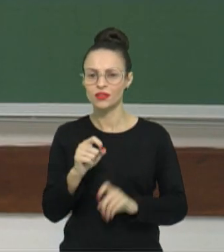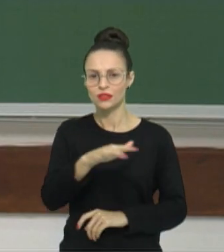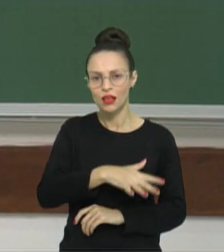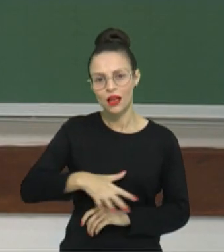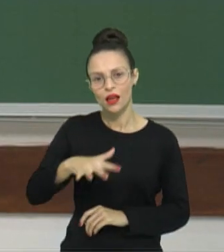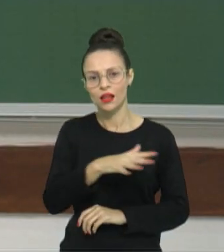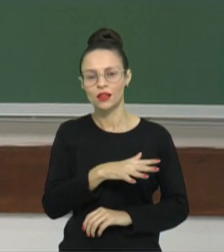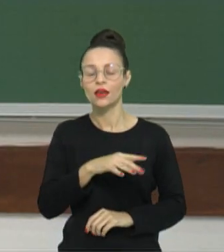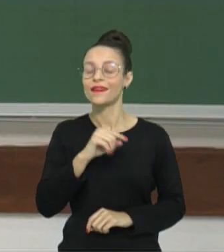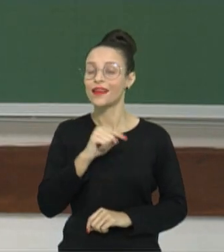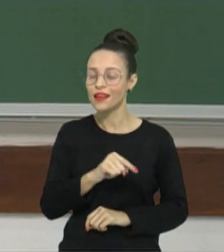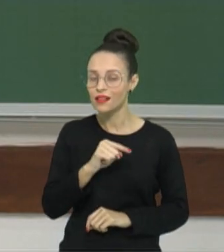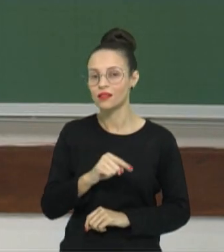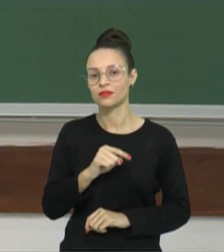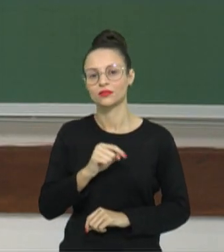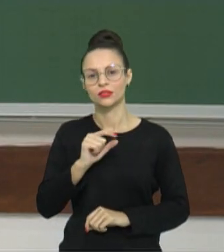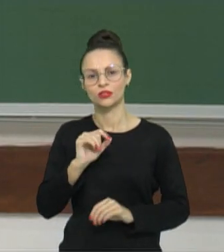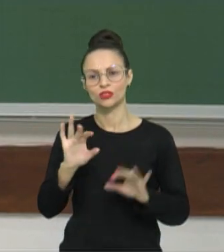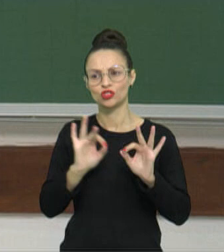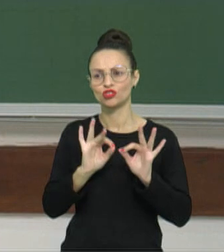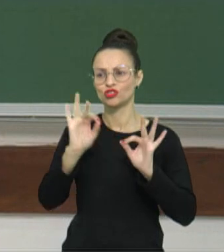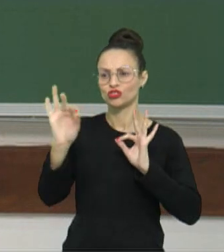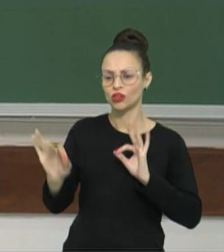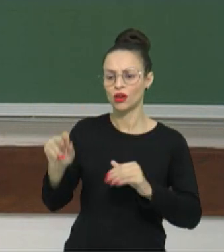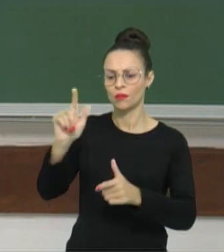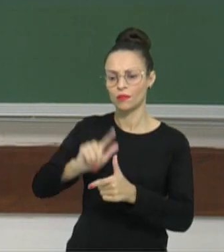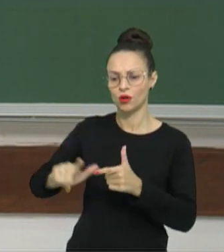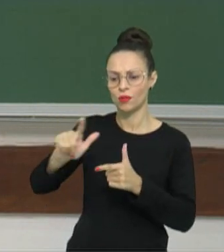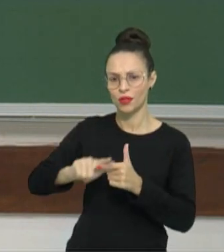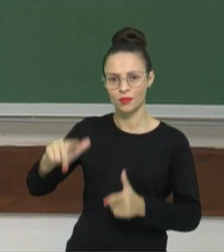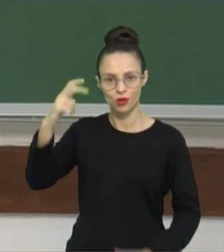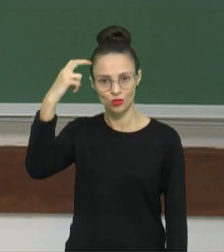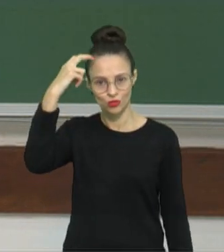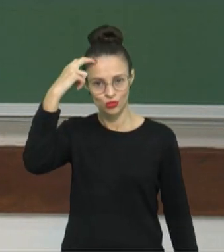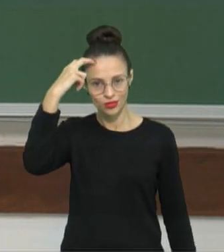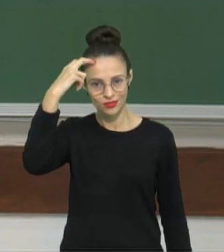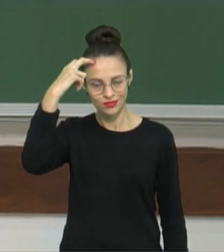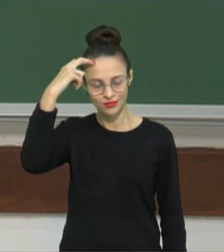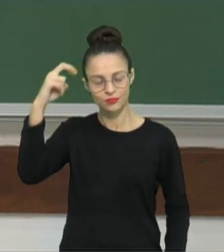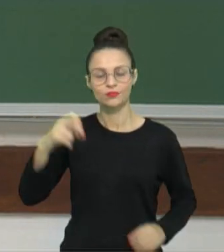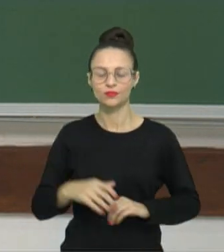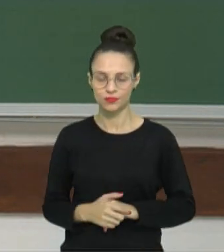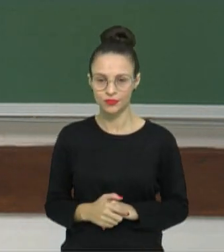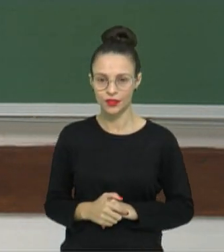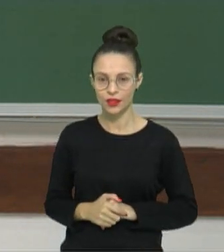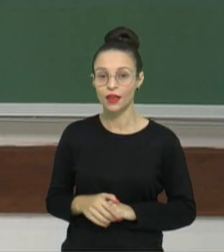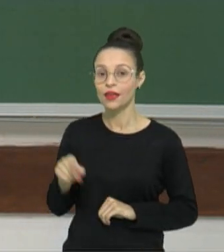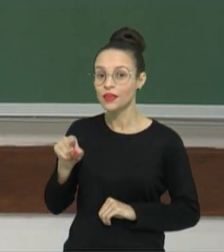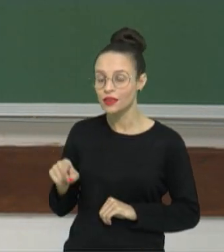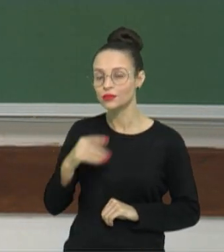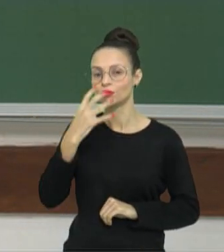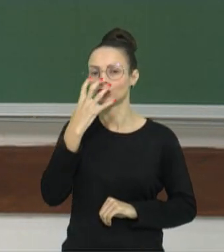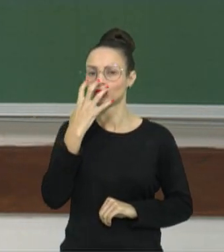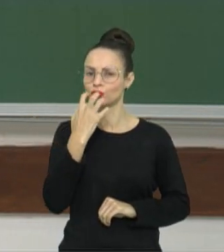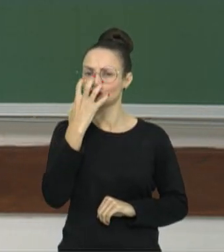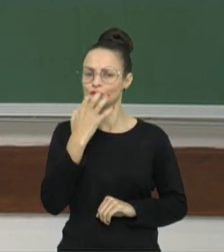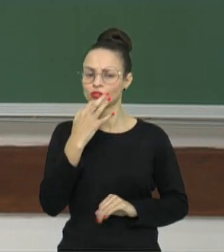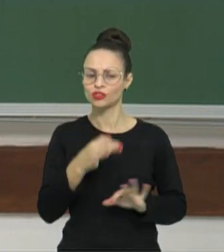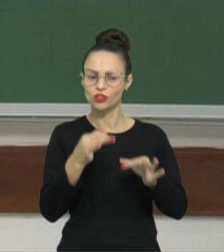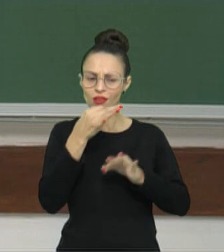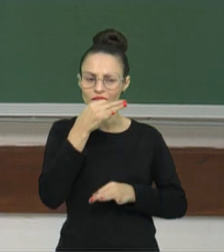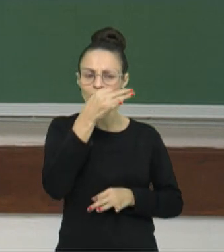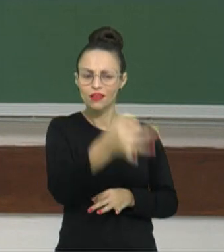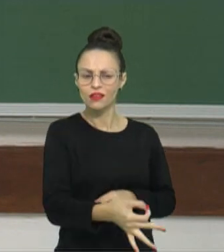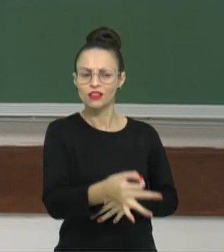visão do Nietzsche, ela estava muito distante dos problemas da cultura. É isso que o Nietzsche está criticando na filologia. Ela não